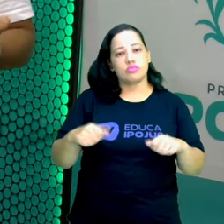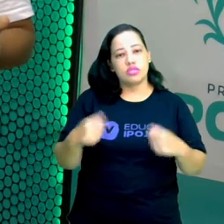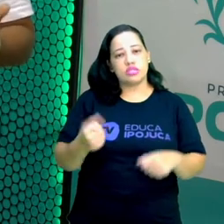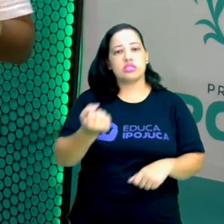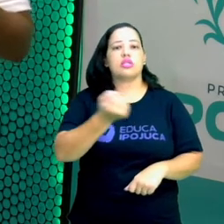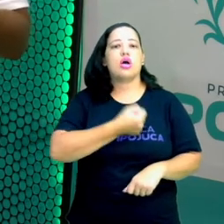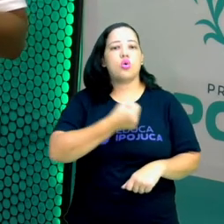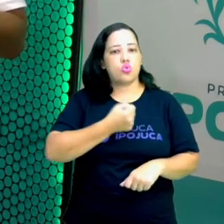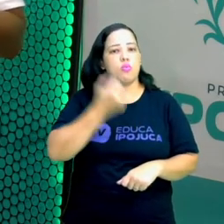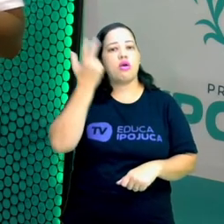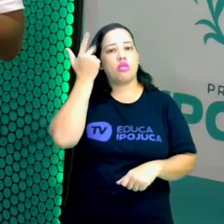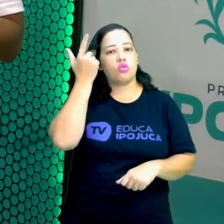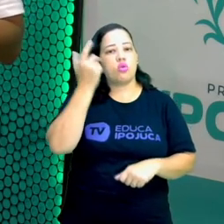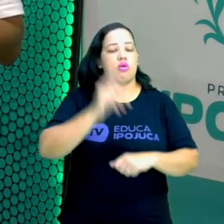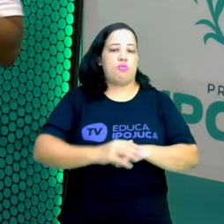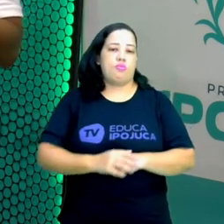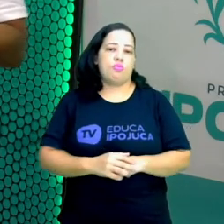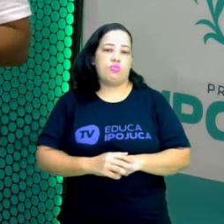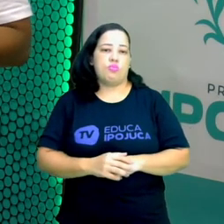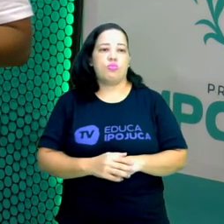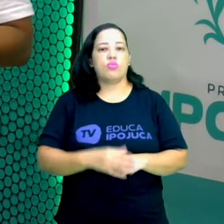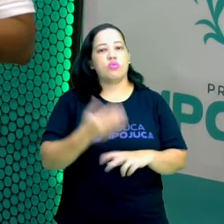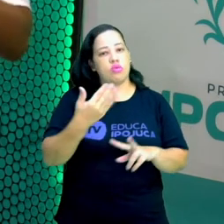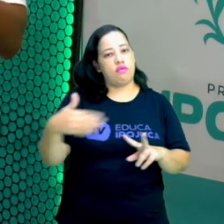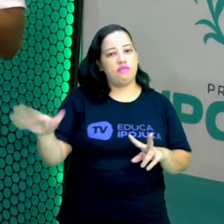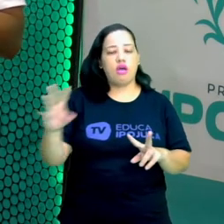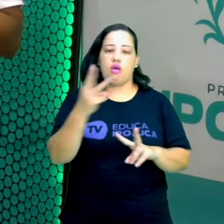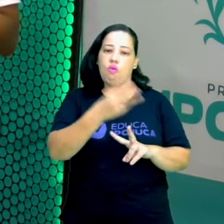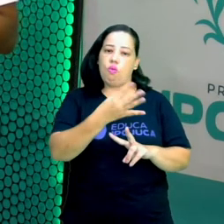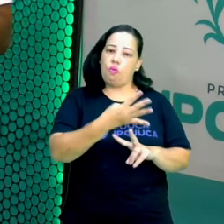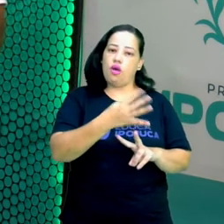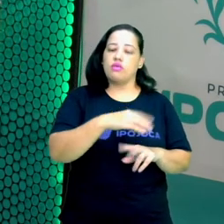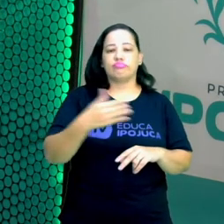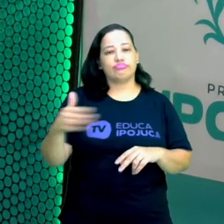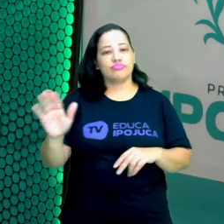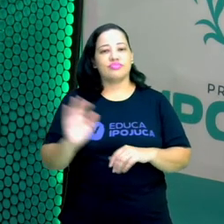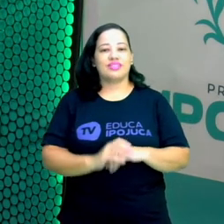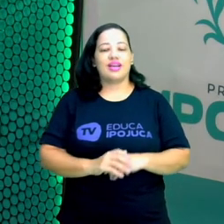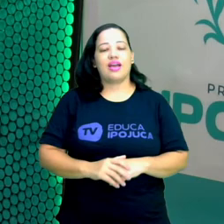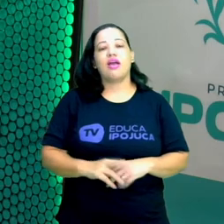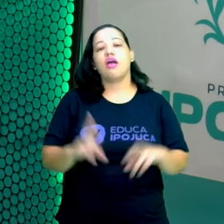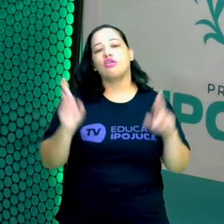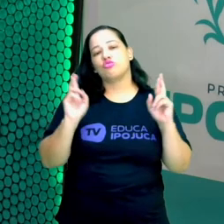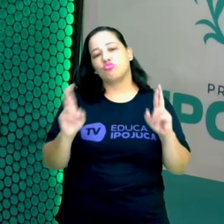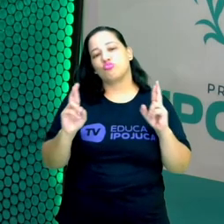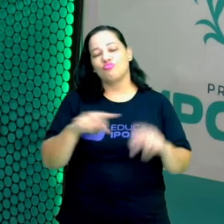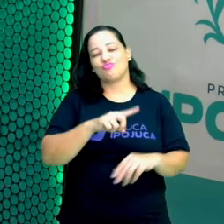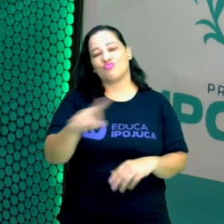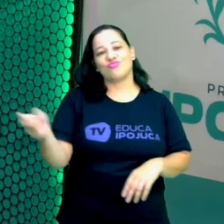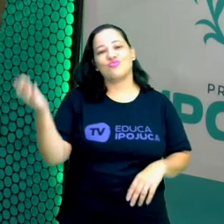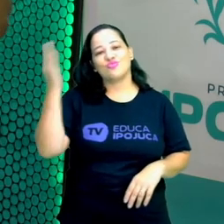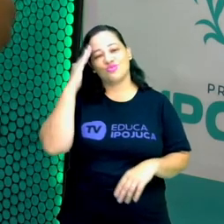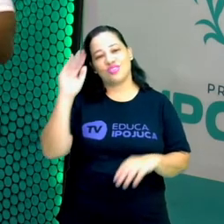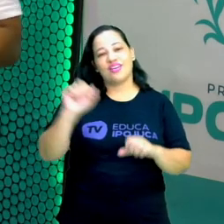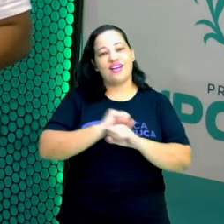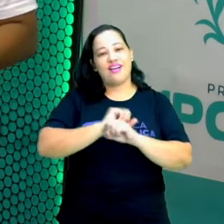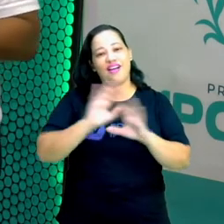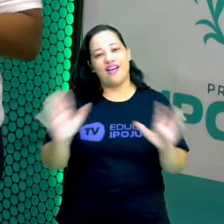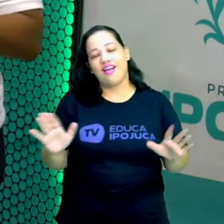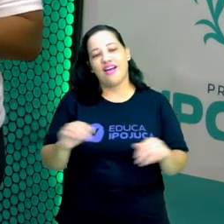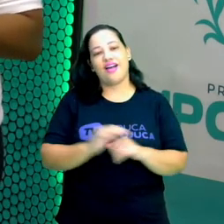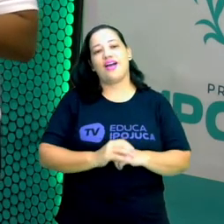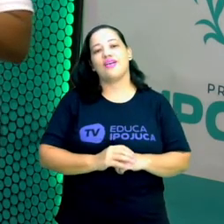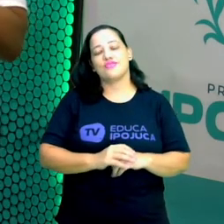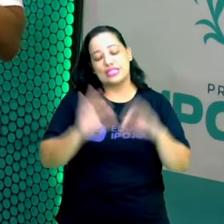Raiz quarta, e assim por diante. Espero que vocês tenham entendido um pouco este assunto. Com